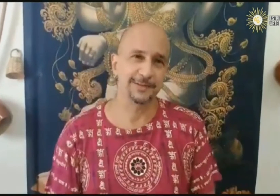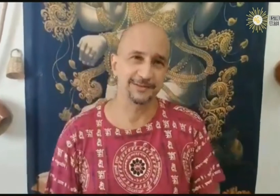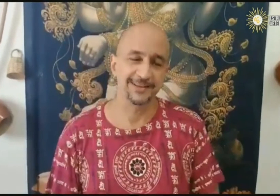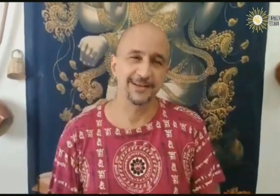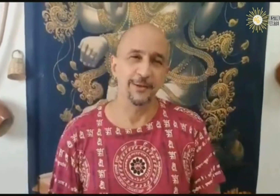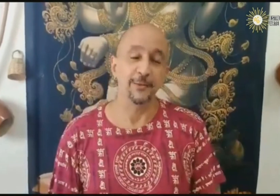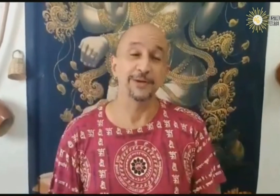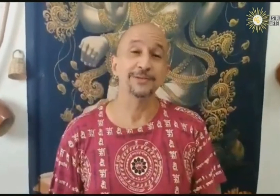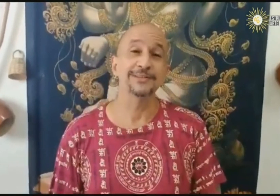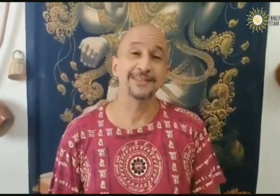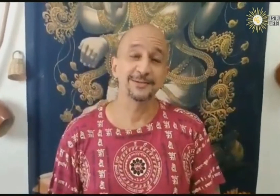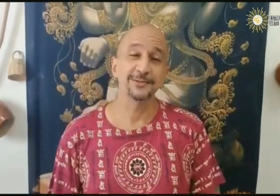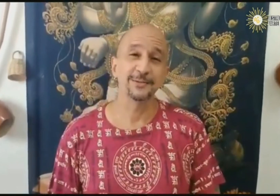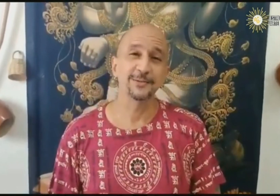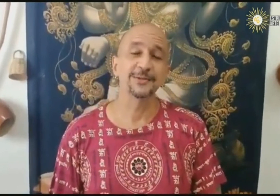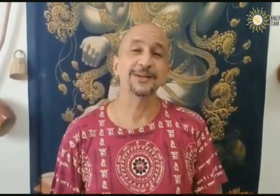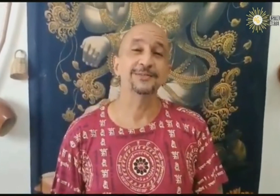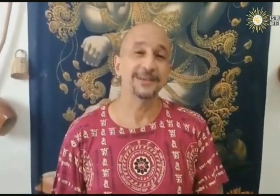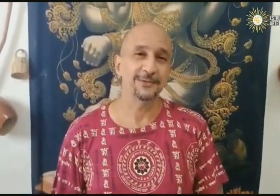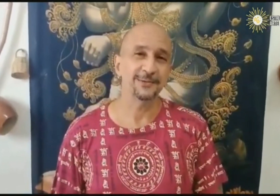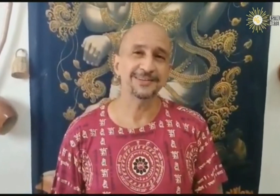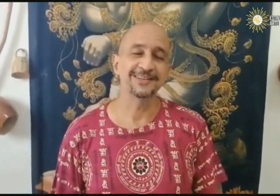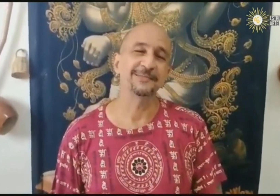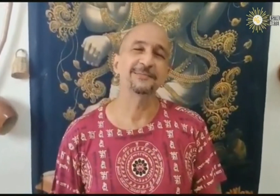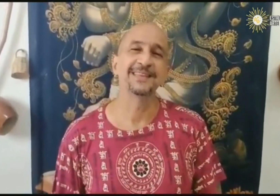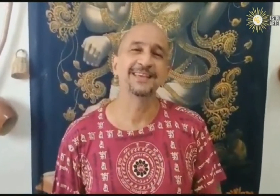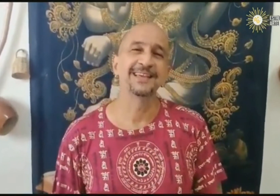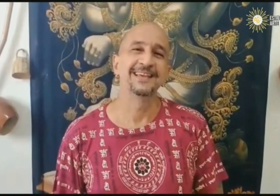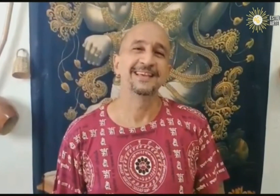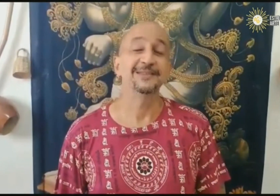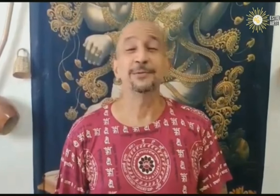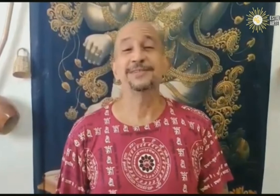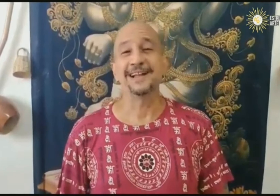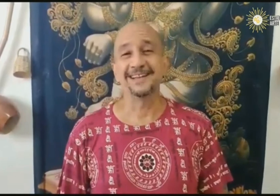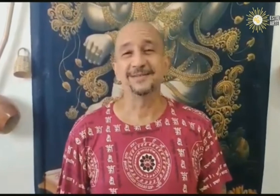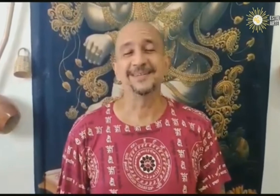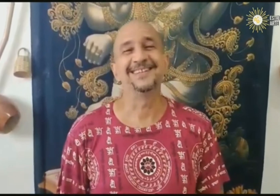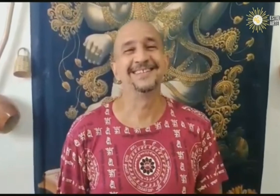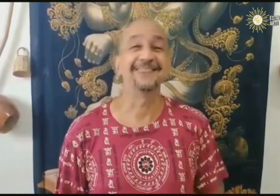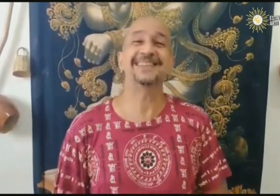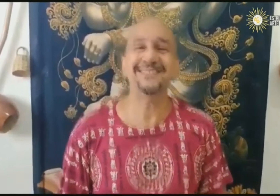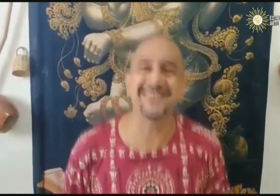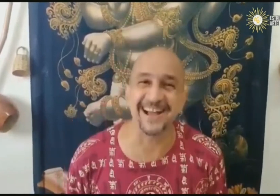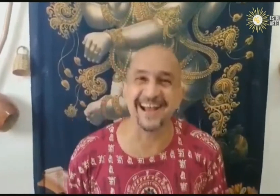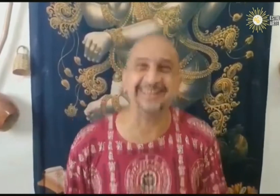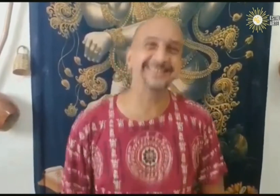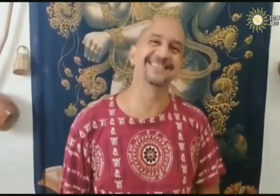meu pensamento. Com a ajuda de Deus e do Guru, eu sei que eu vou conseguir. E sobre talento,